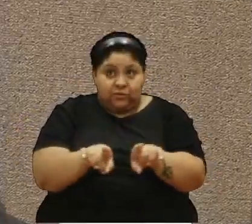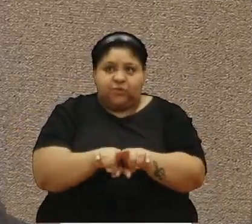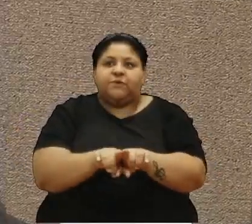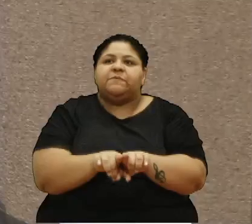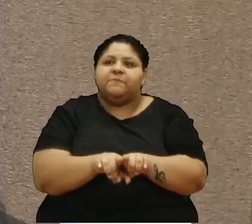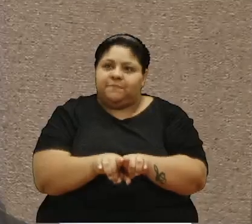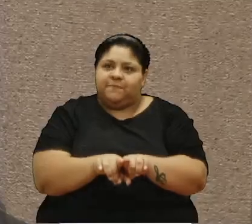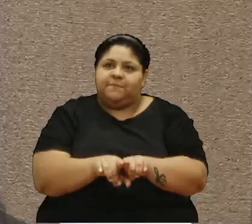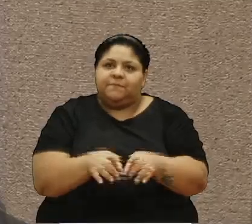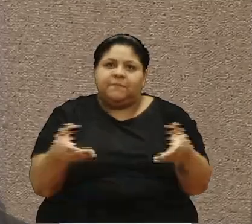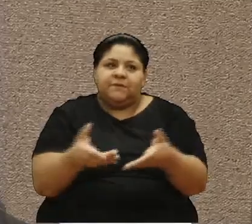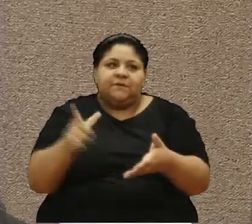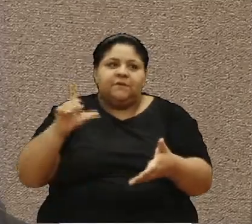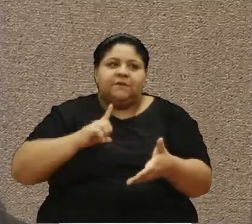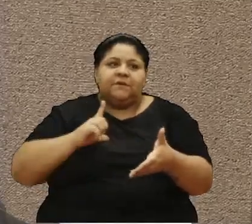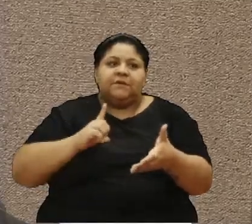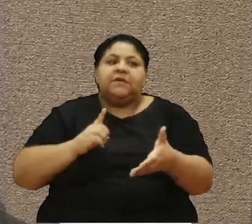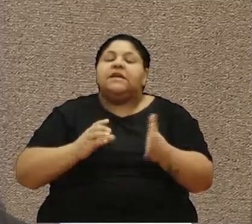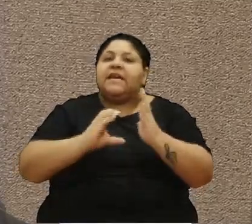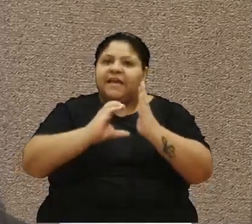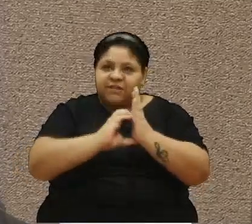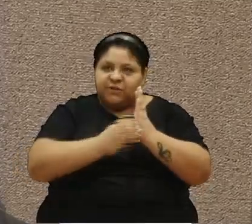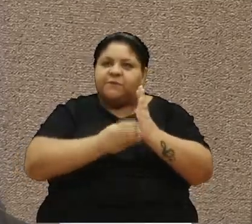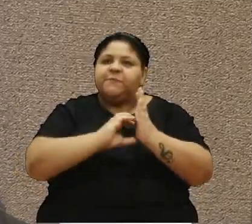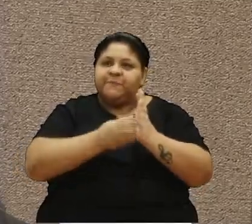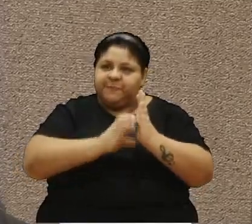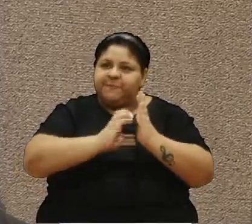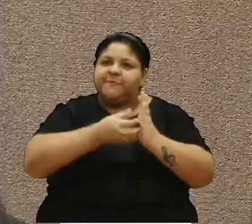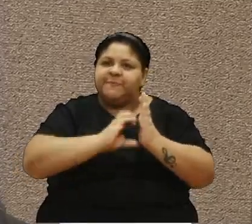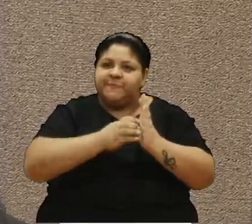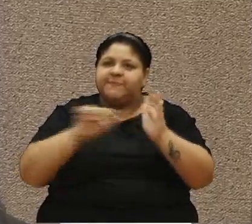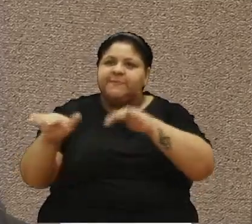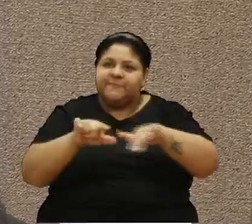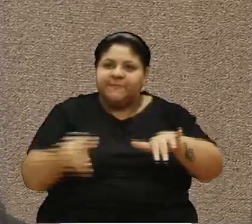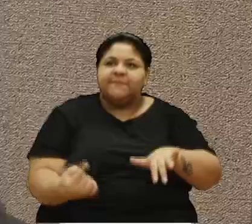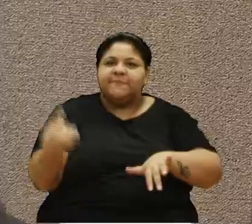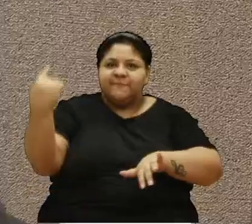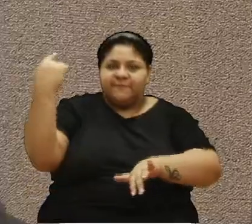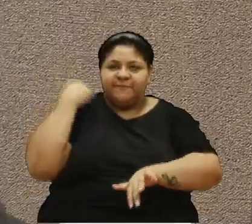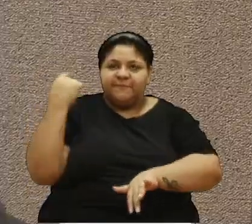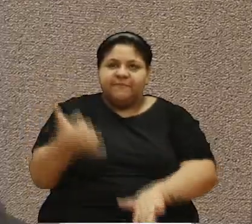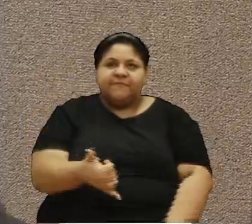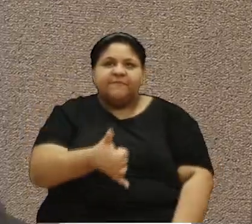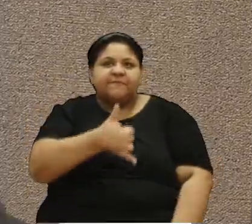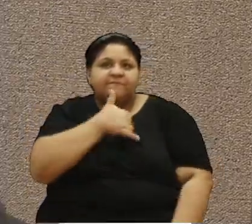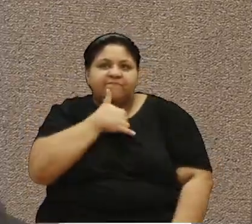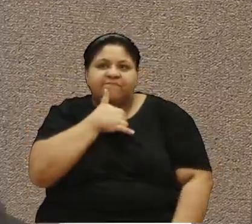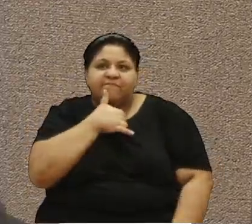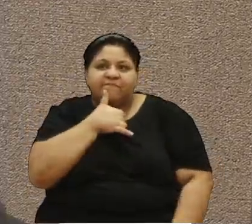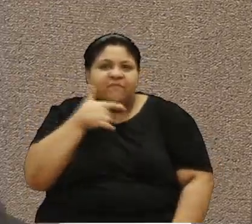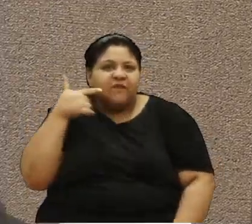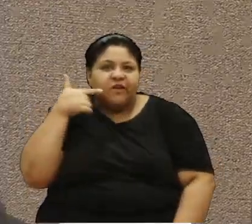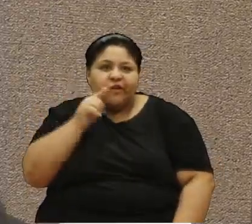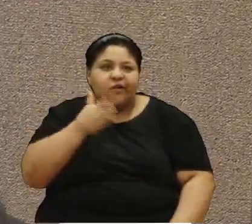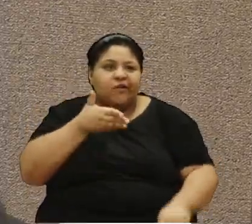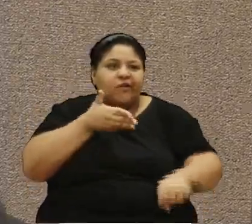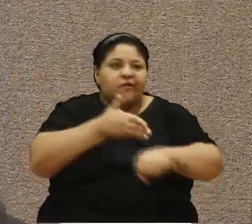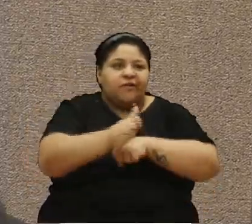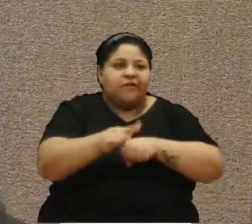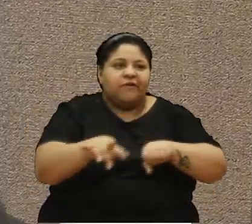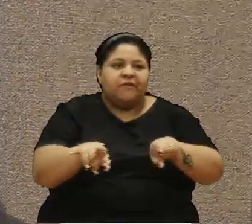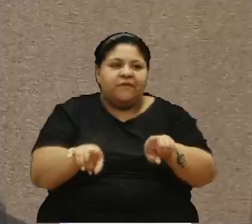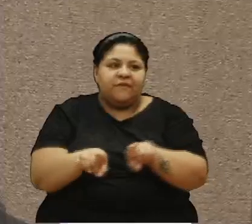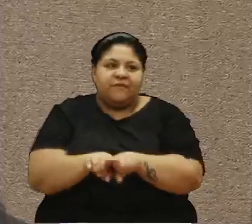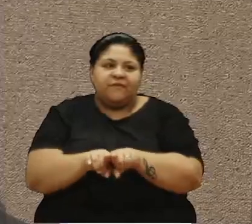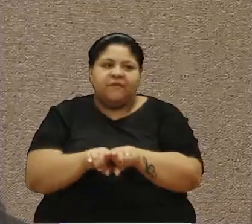aqui a casa, houve uma visita legislativa à Codeca, né, na semana passada. Infelizmente não pude participar, mas acho super importante que a gente vá,